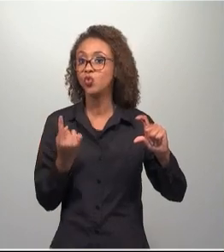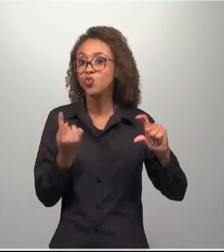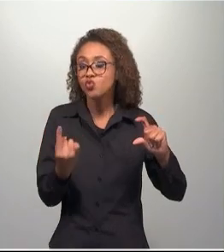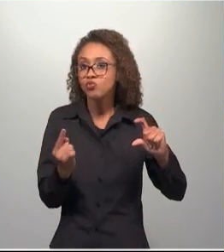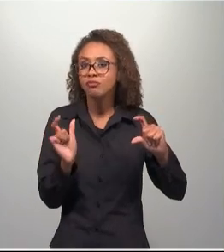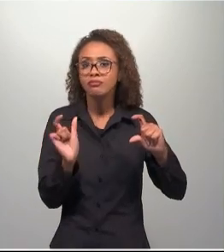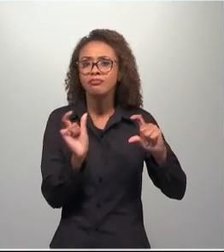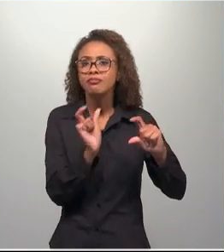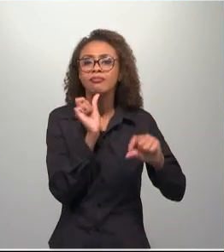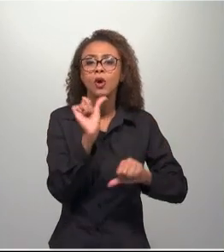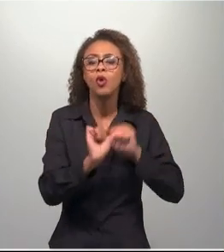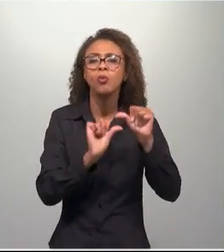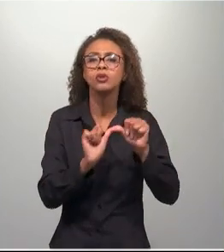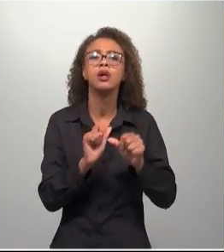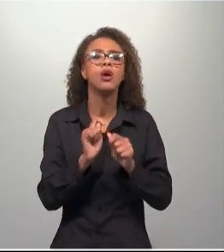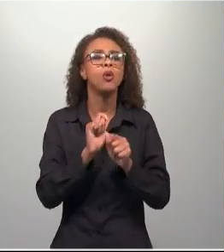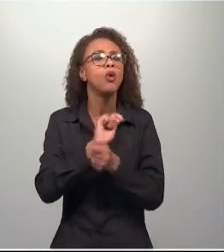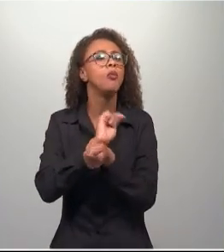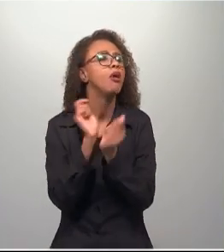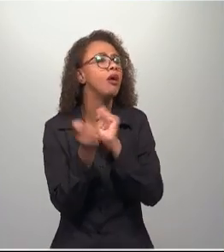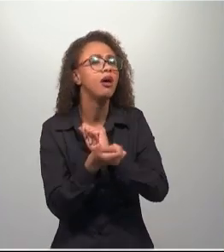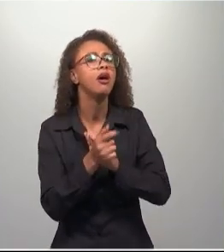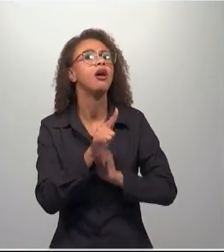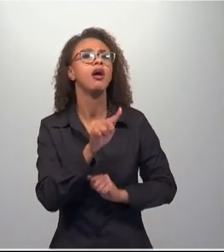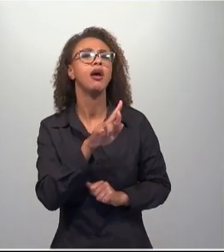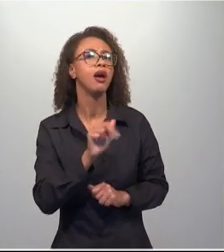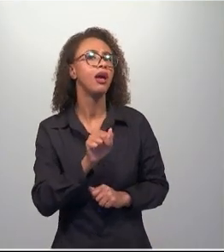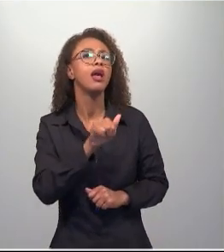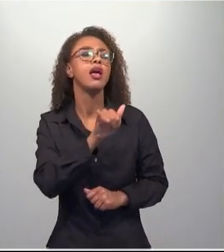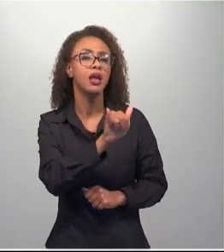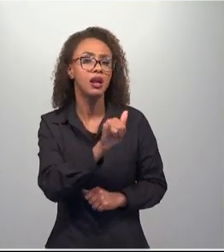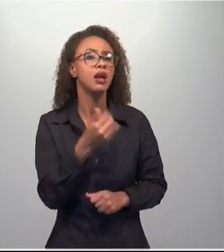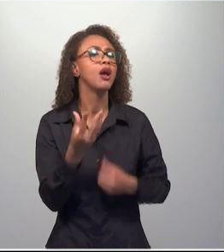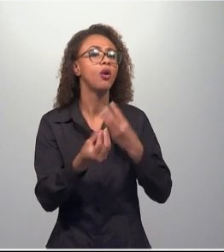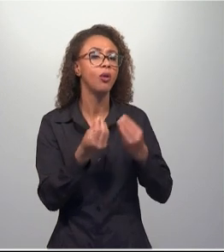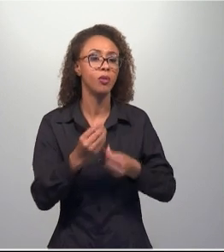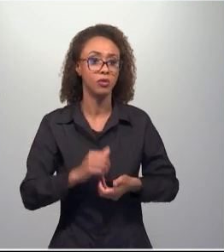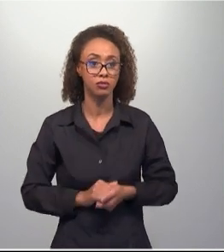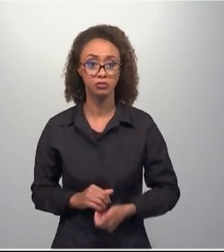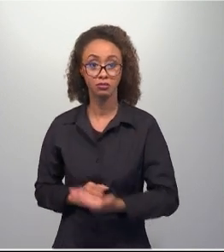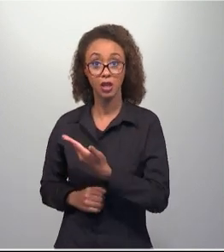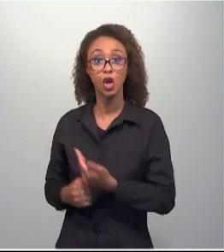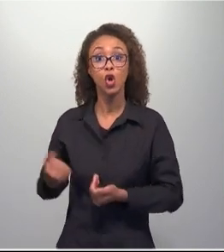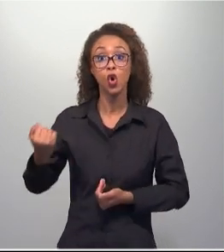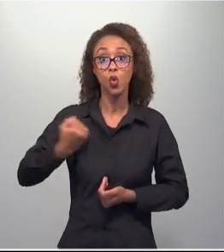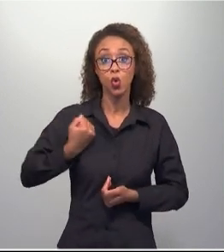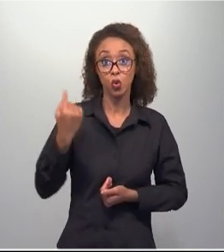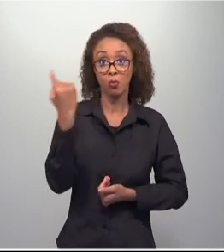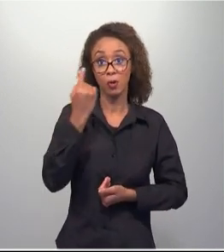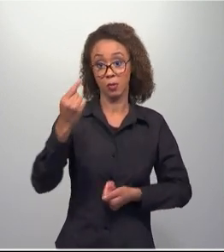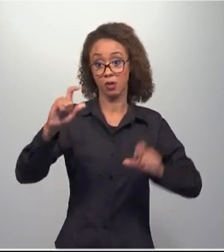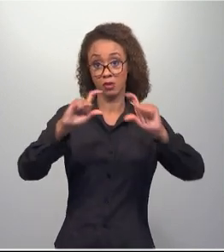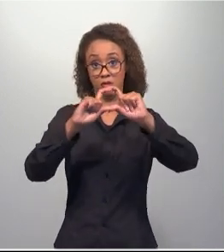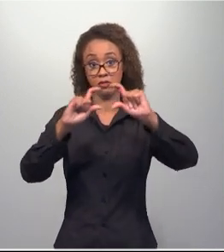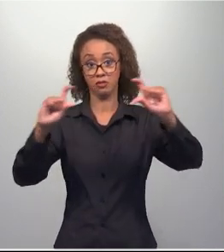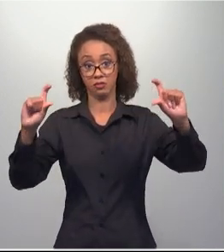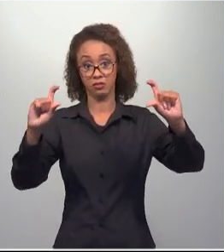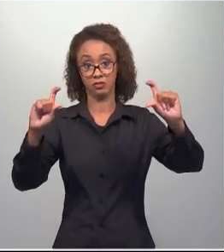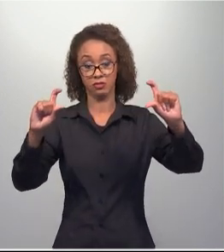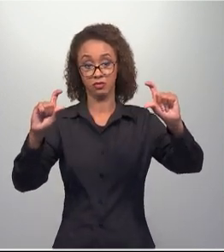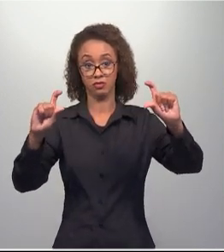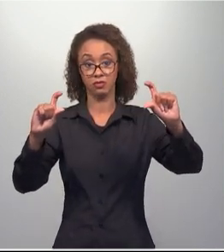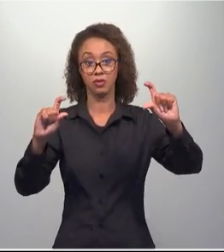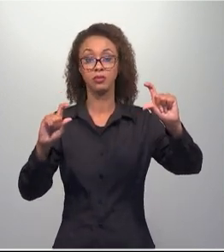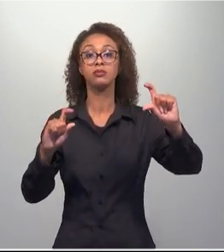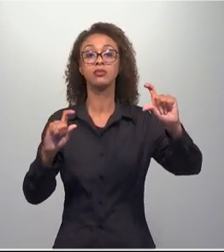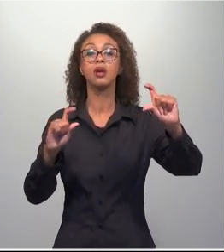como é que a transforma código grey pego o meu número original desloca uma